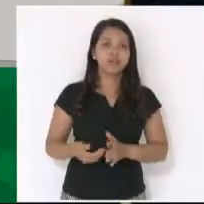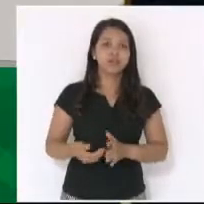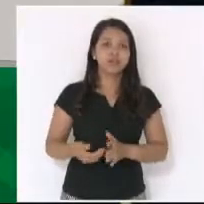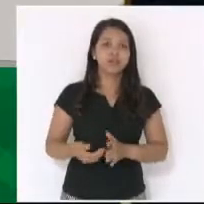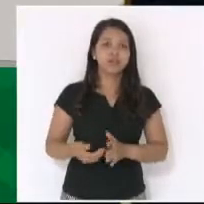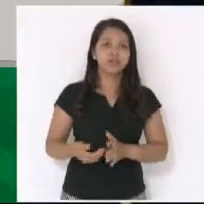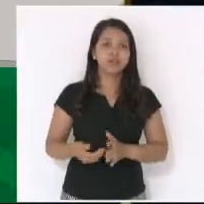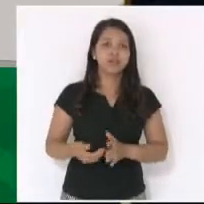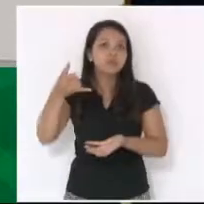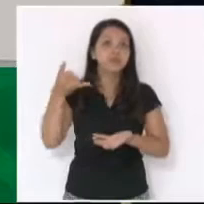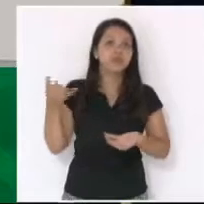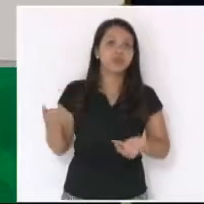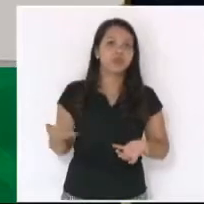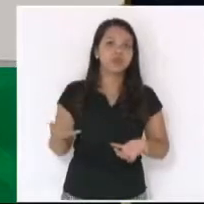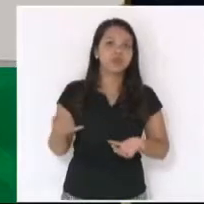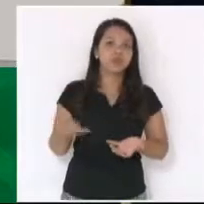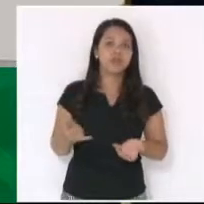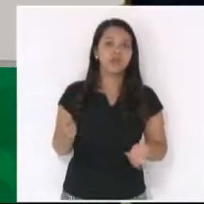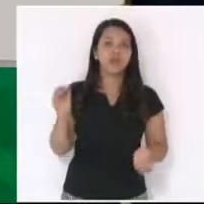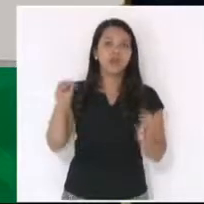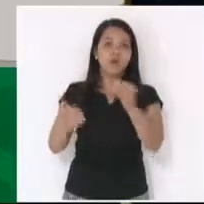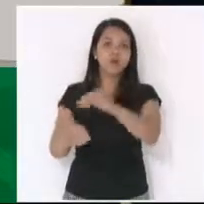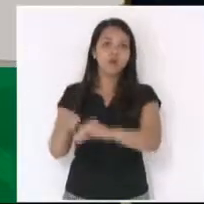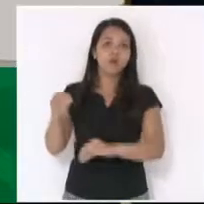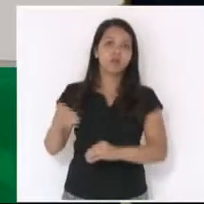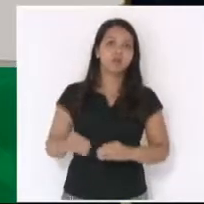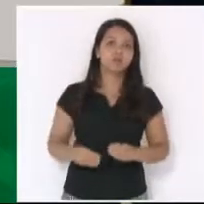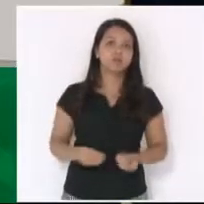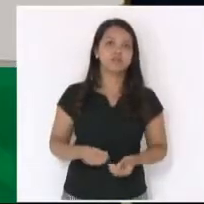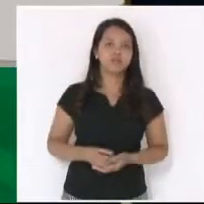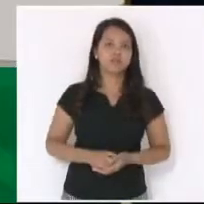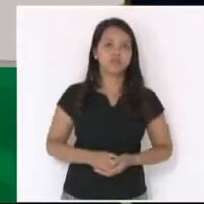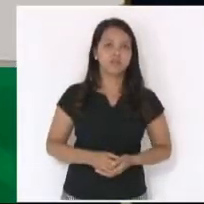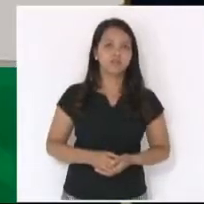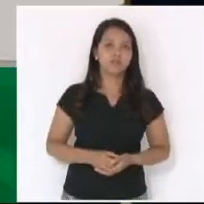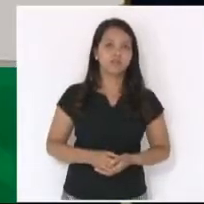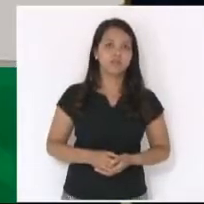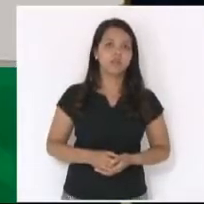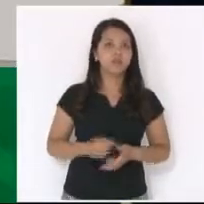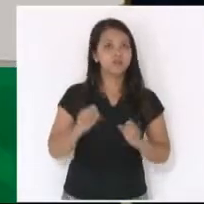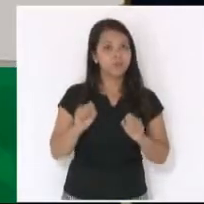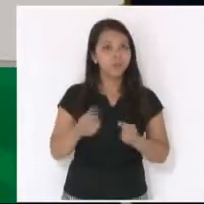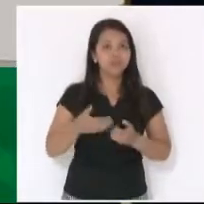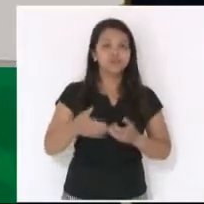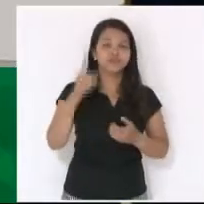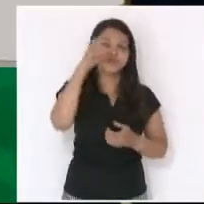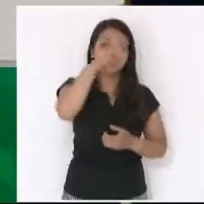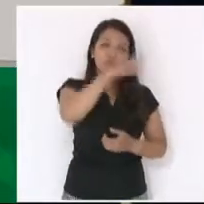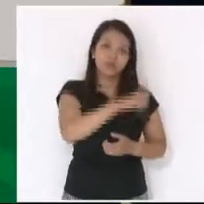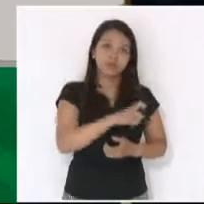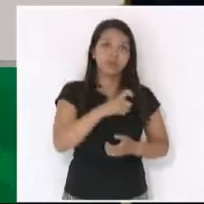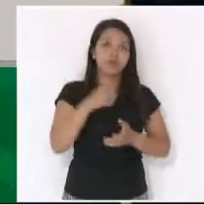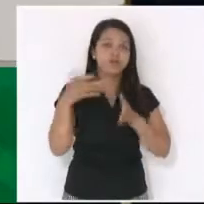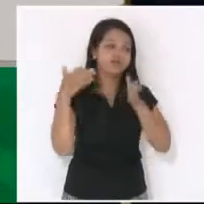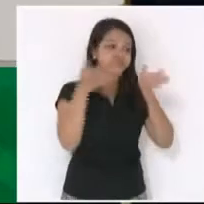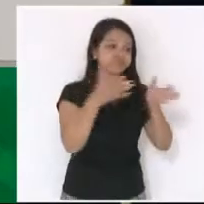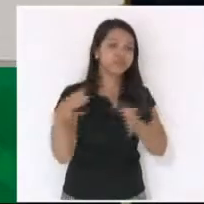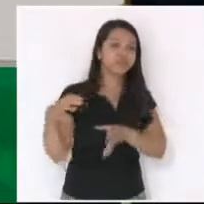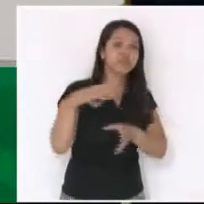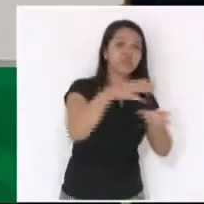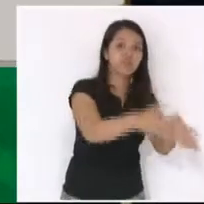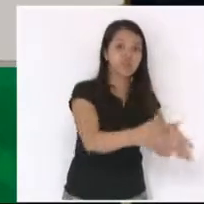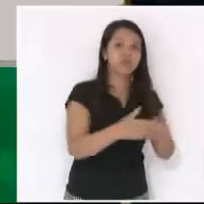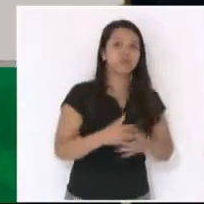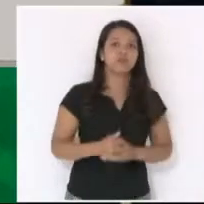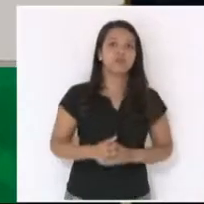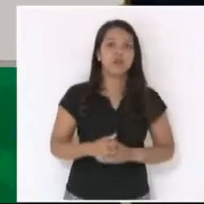vai colocar mais efetivo na rua e vai ainda dificultar o atendimento então o